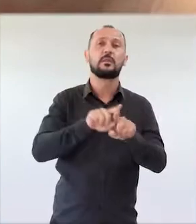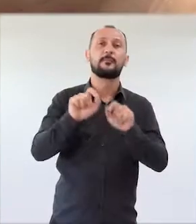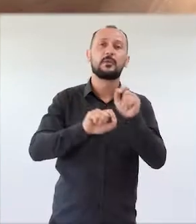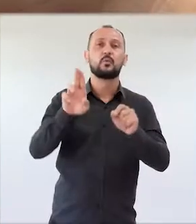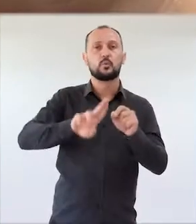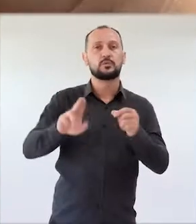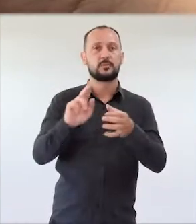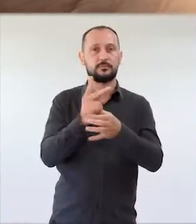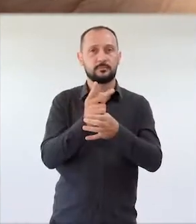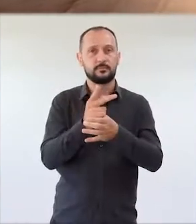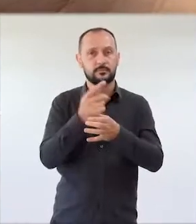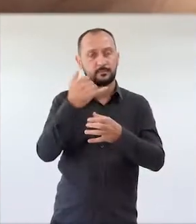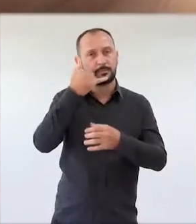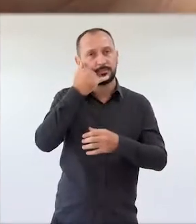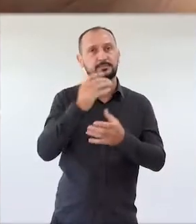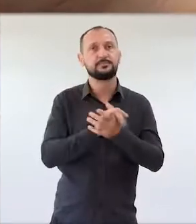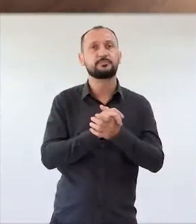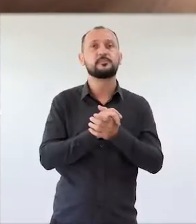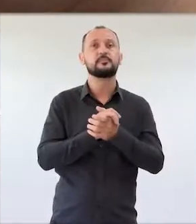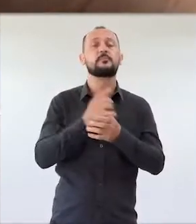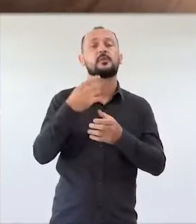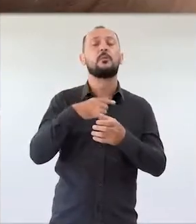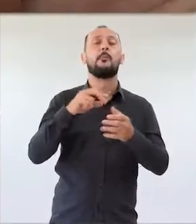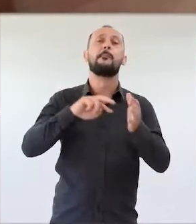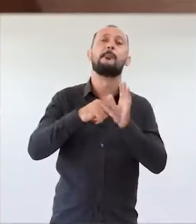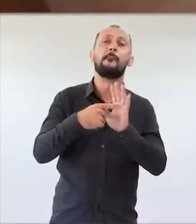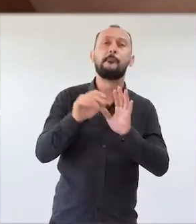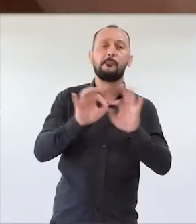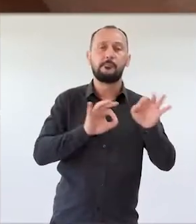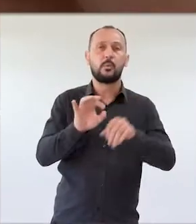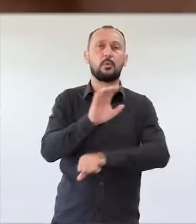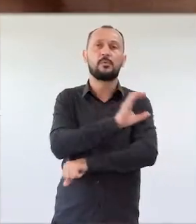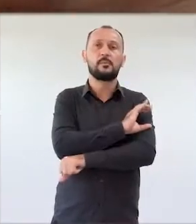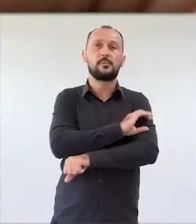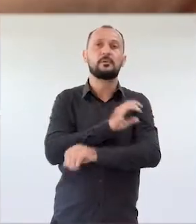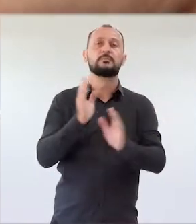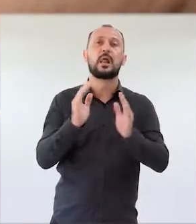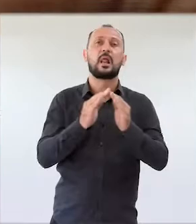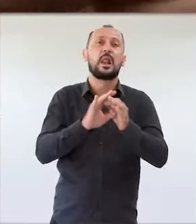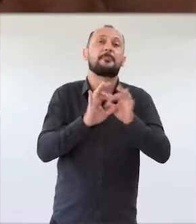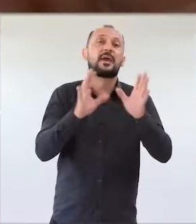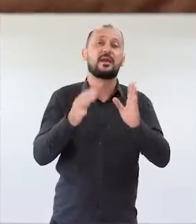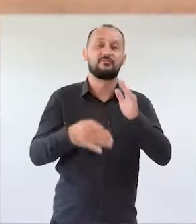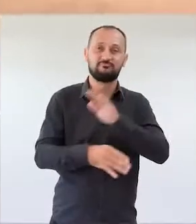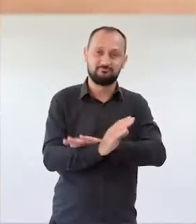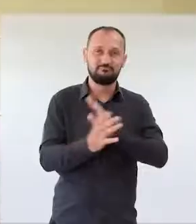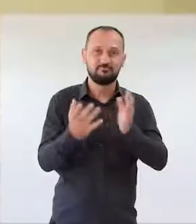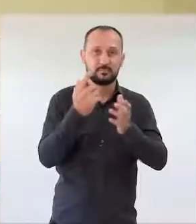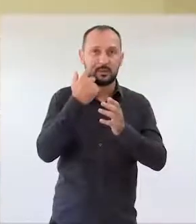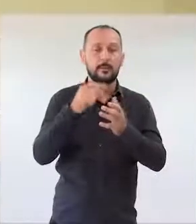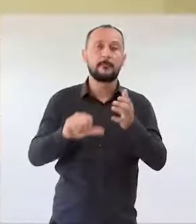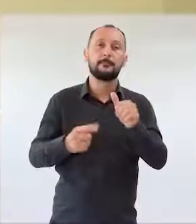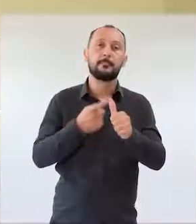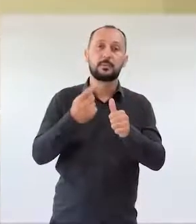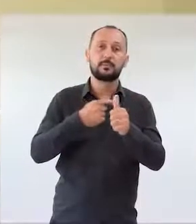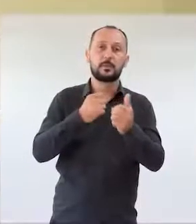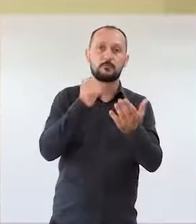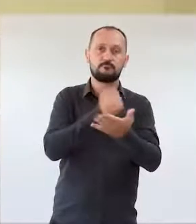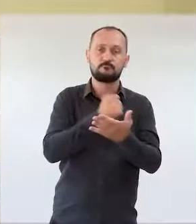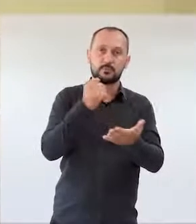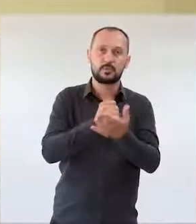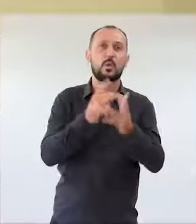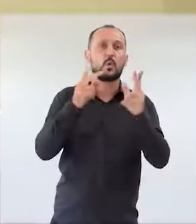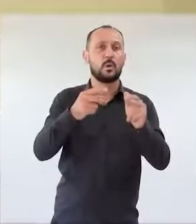site, disponível também em aplicativos para telefones móveis, no sentido de coordenar essas acomodações. O primeiro passo é preencher